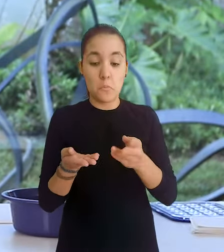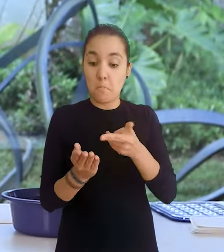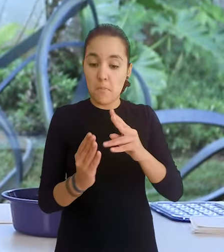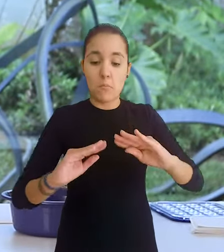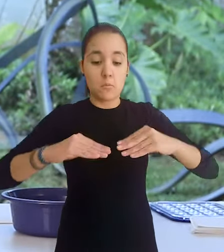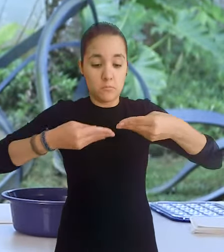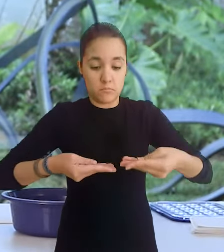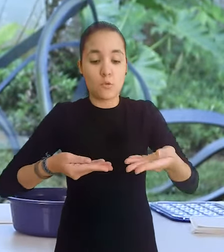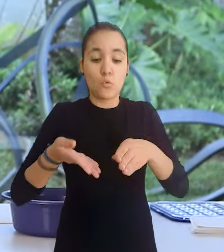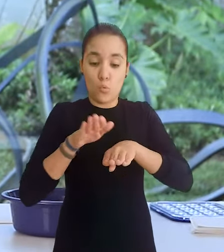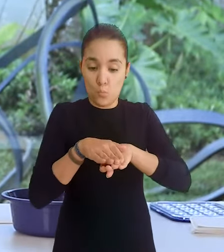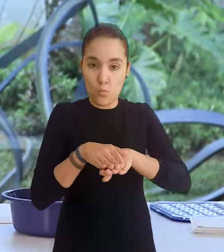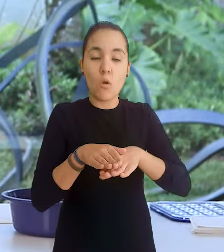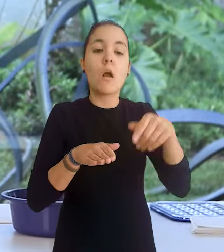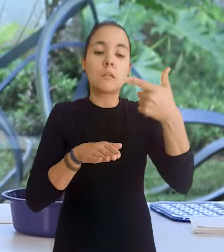mesma.